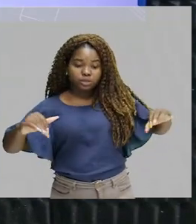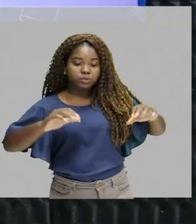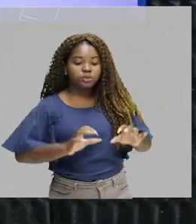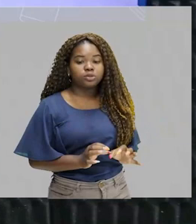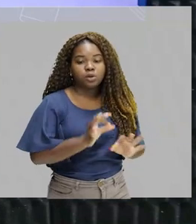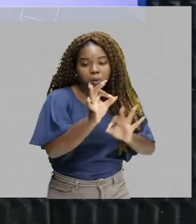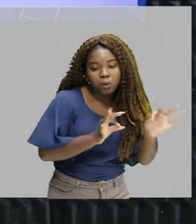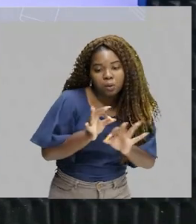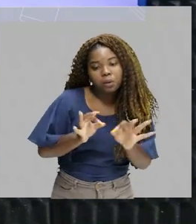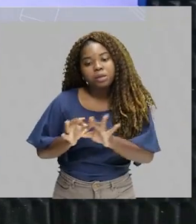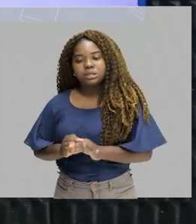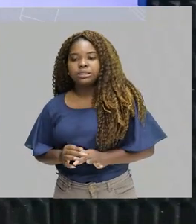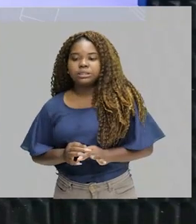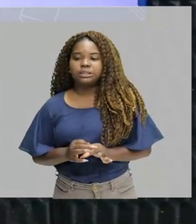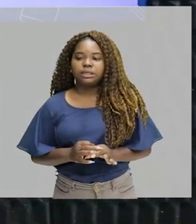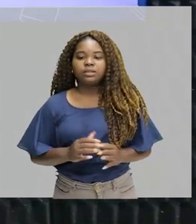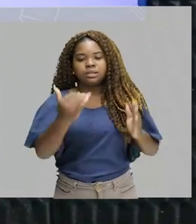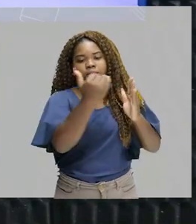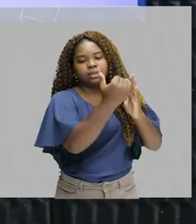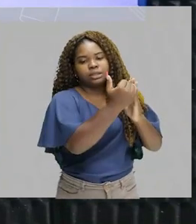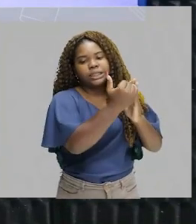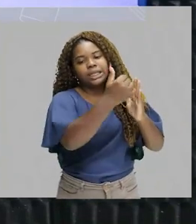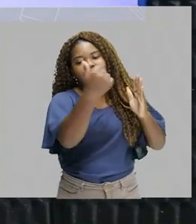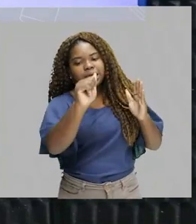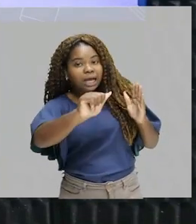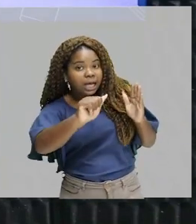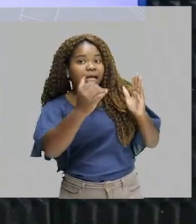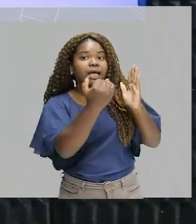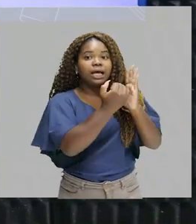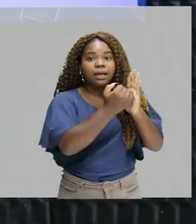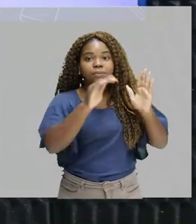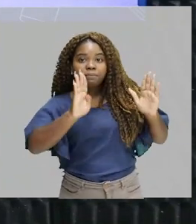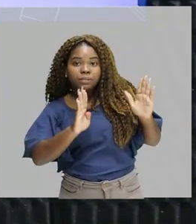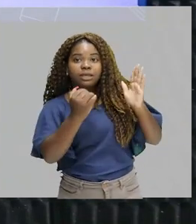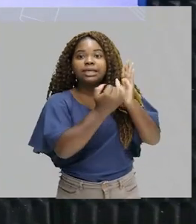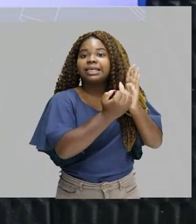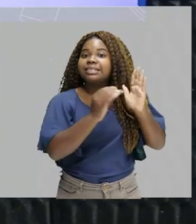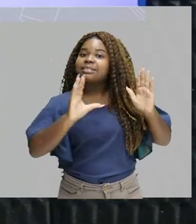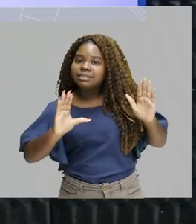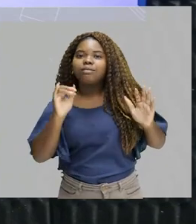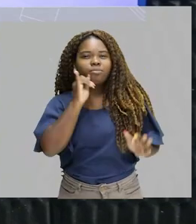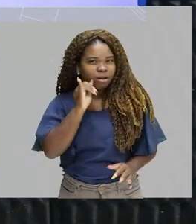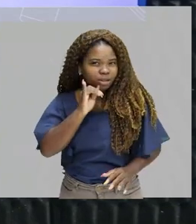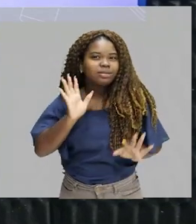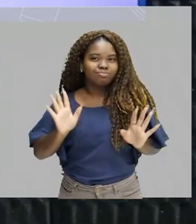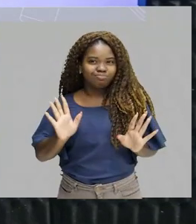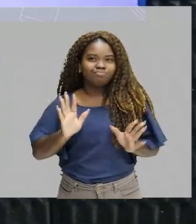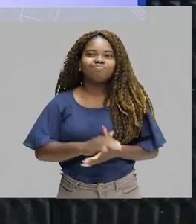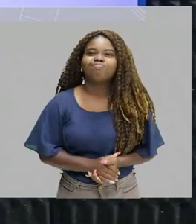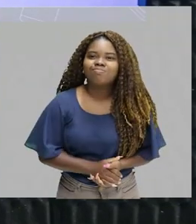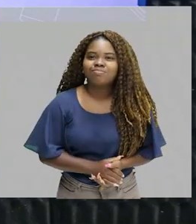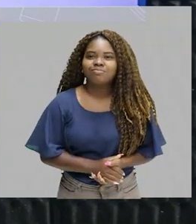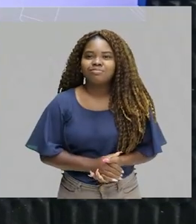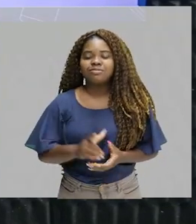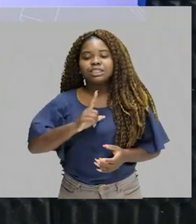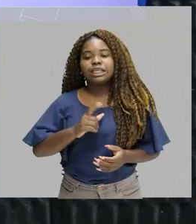classes sociais Classe A classe B classe C classe D classe e ou classe